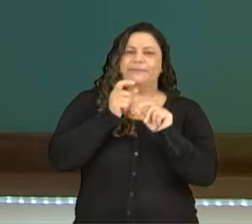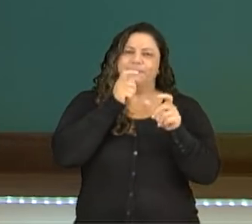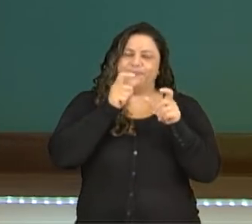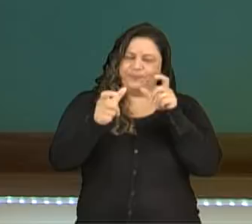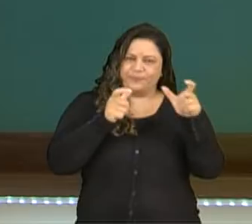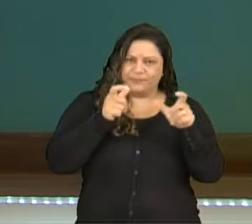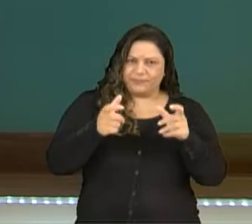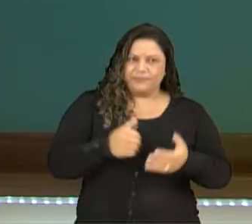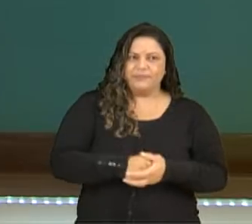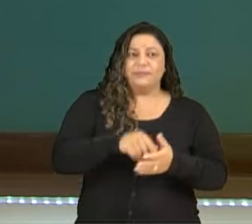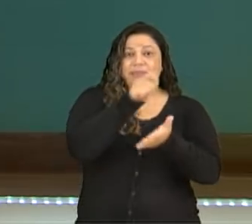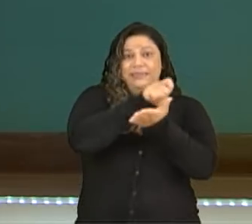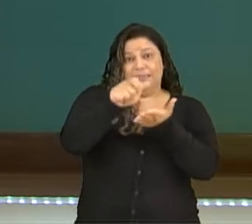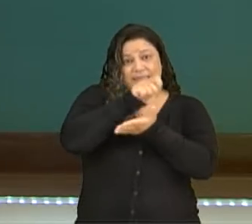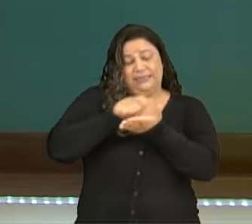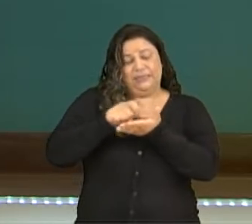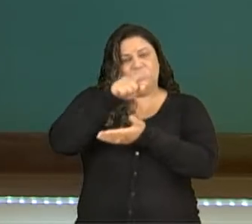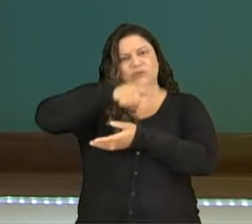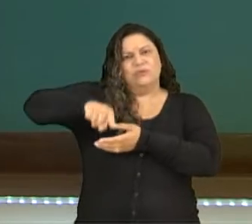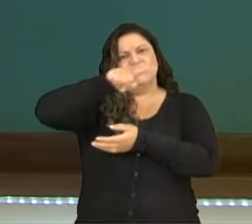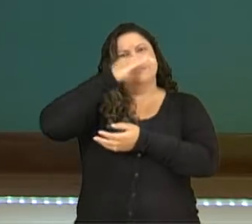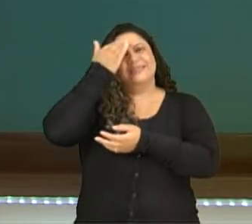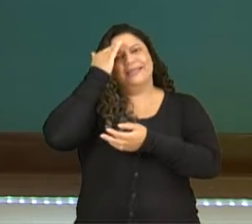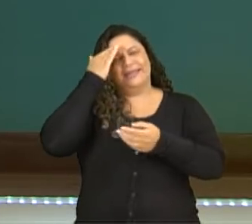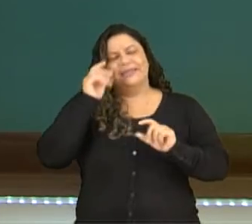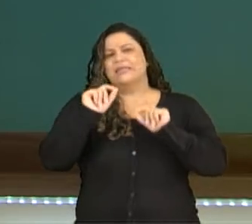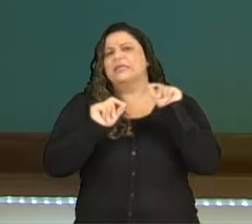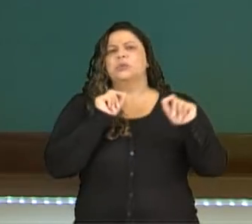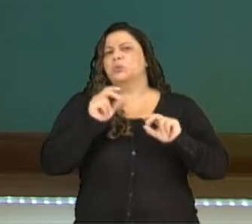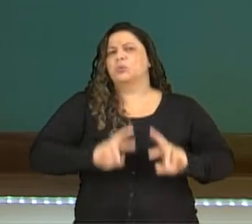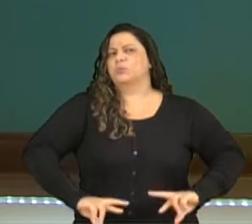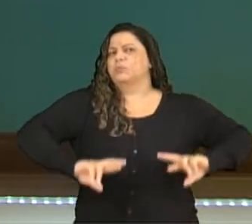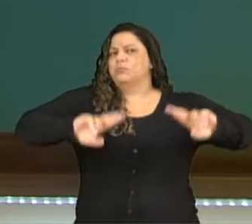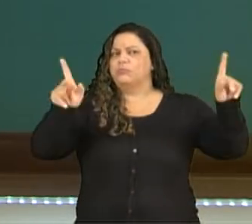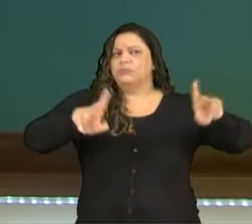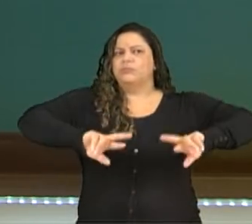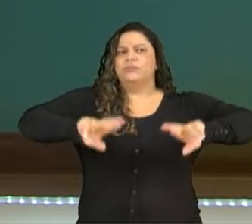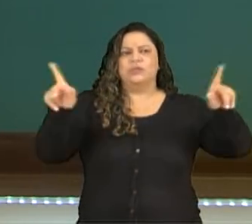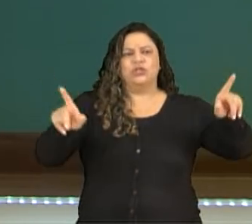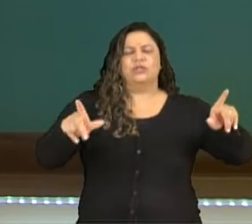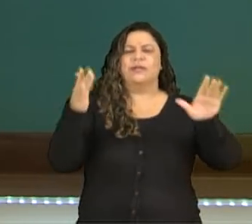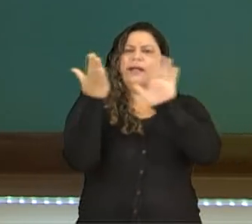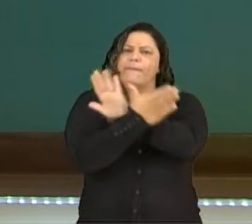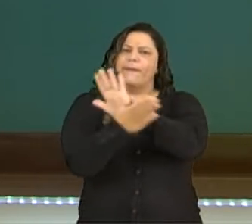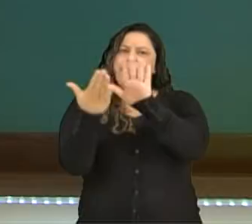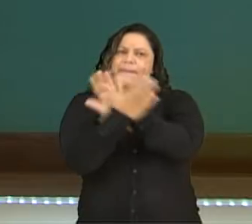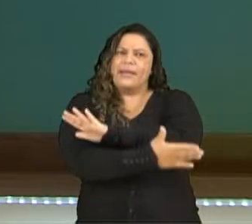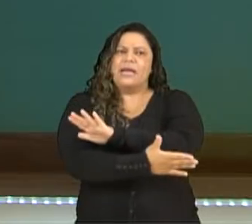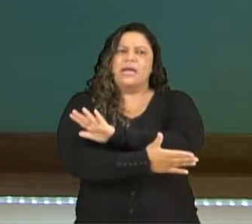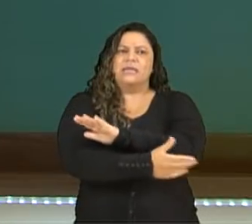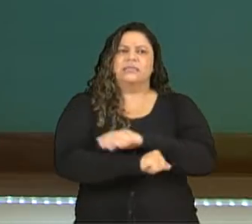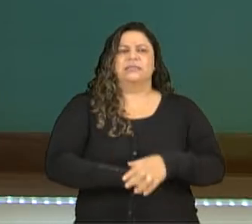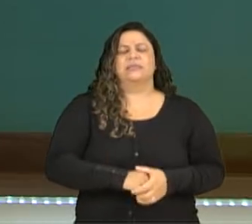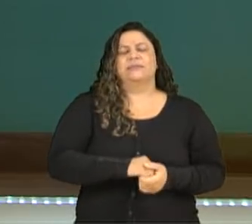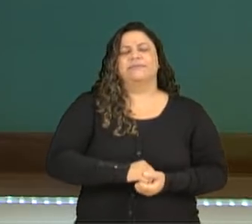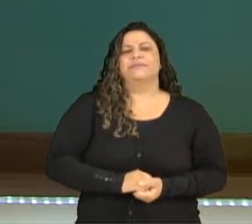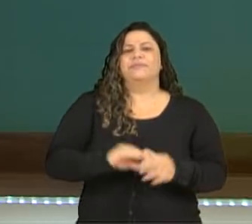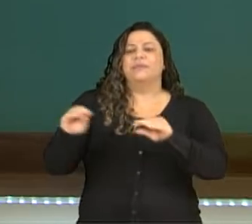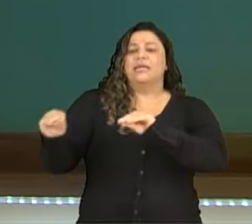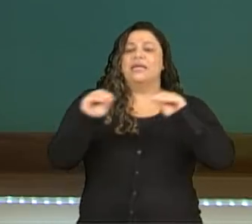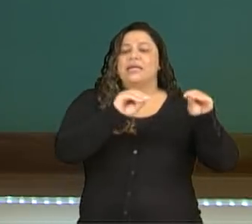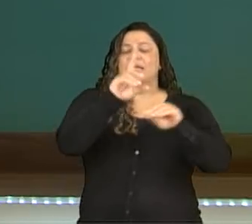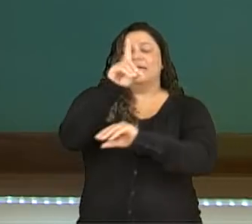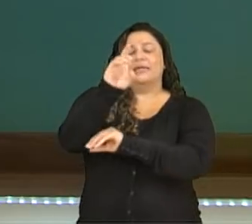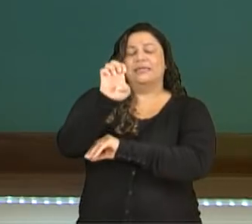palavras, escreva o que você entende como a diferença entre refugiado e deslocado.